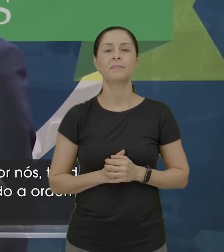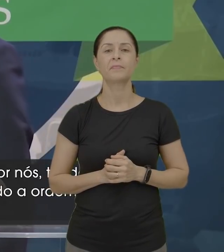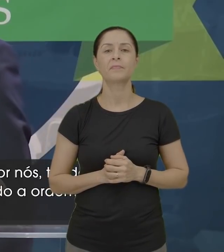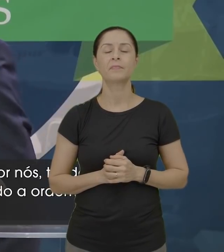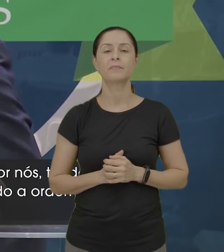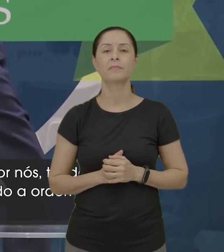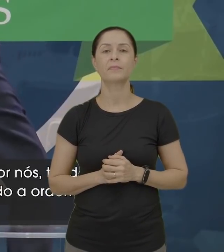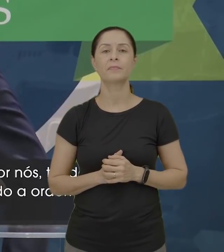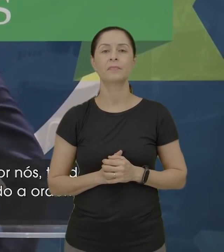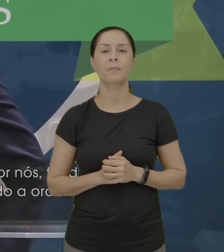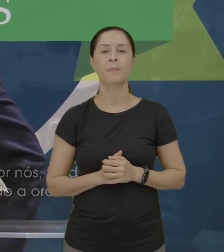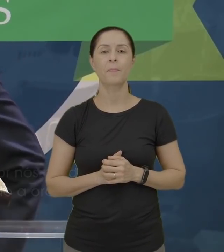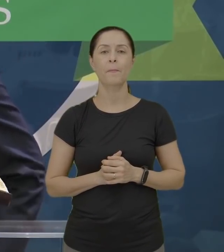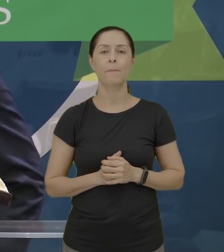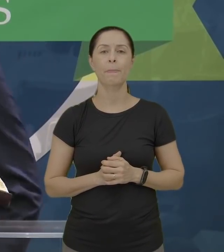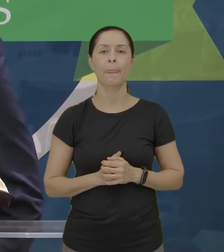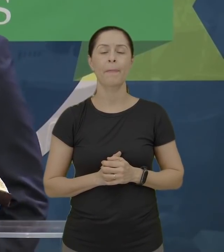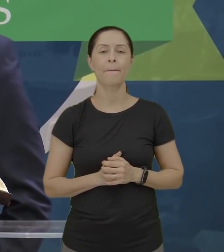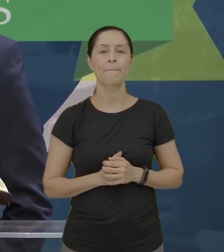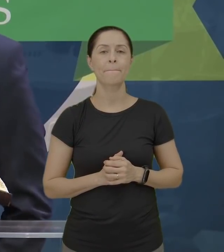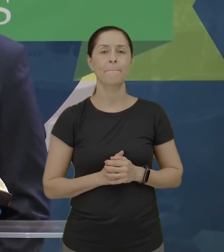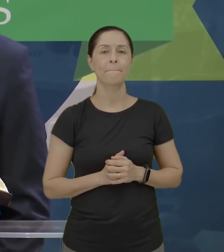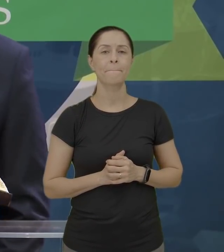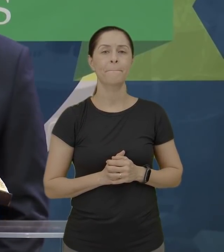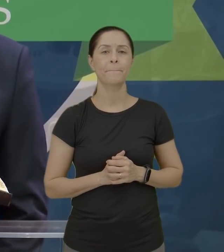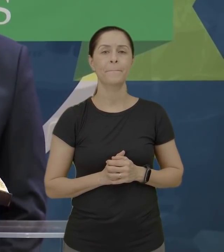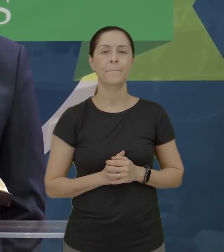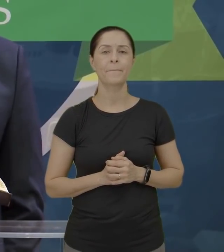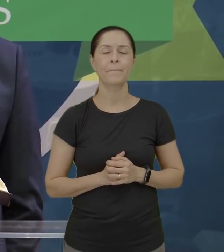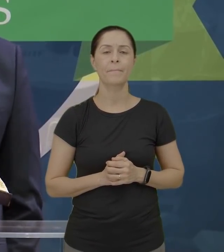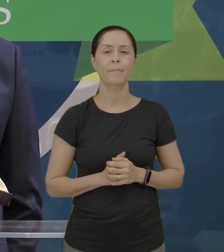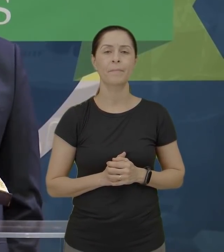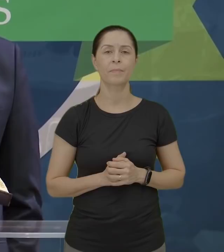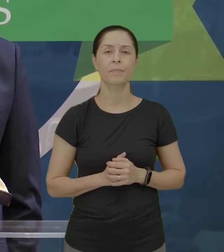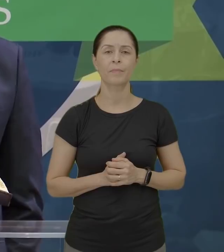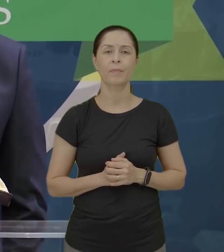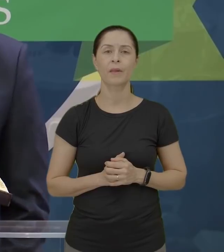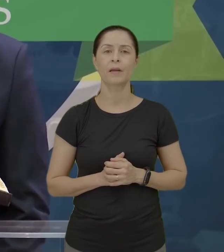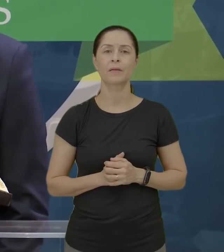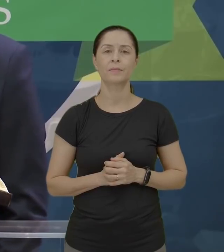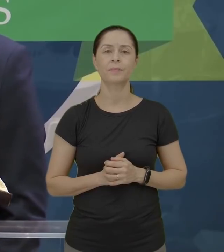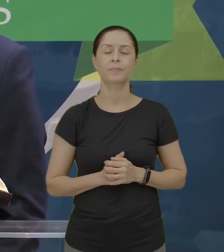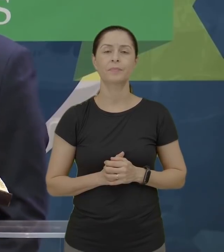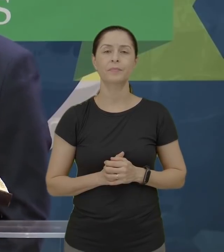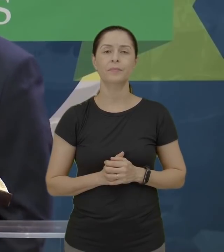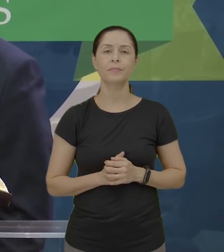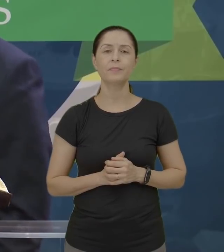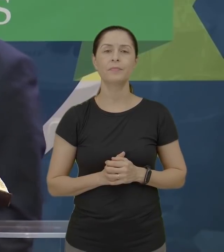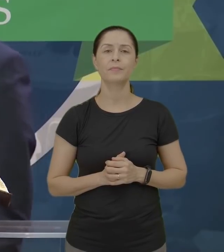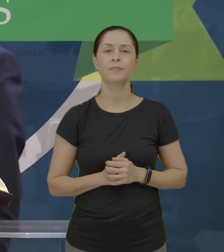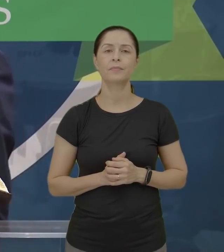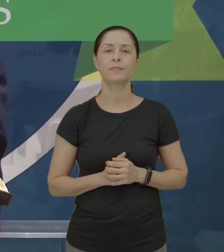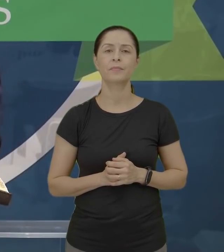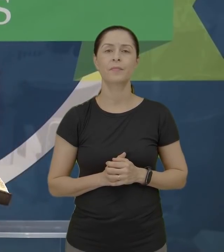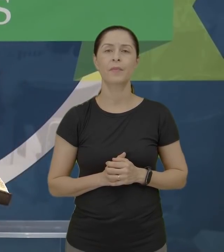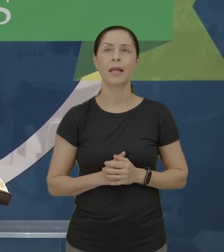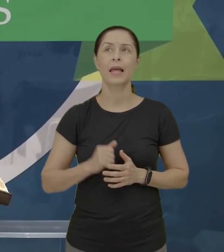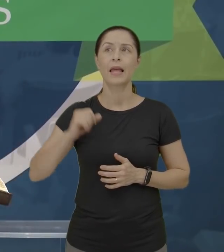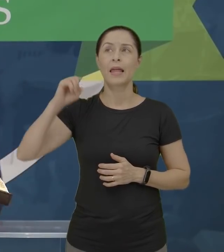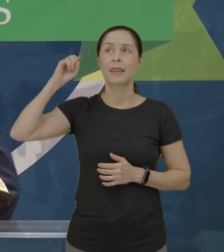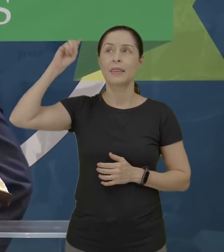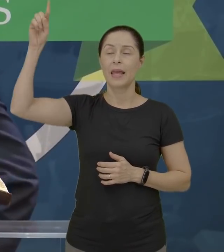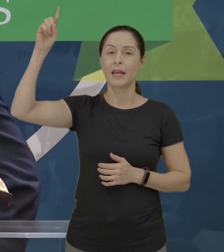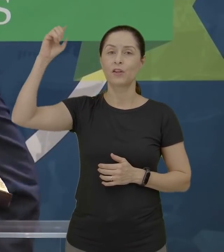precursor, irmãos, no grego, a palavra prodomos, significa o